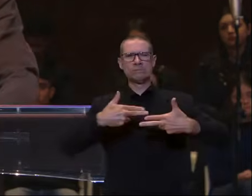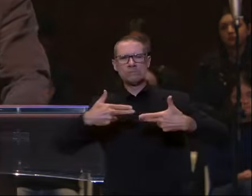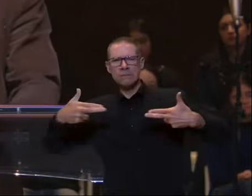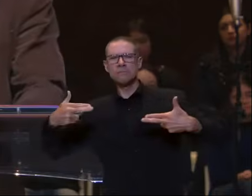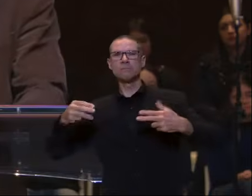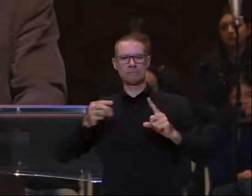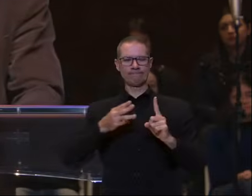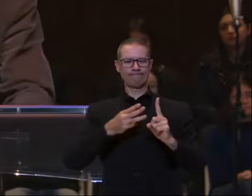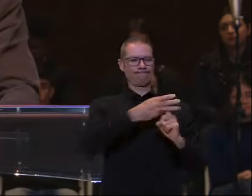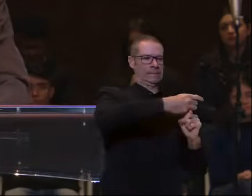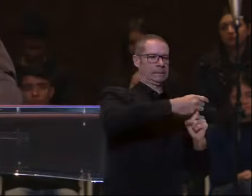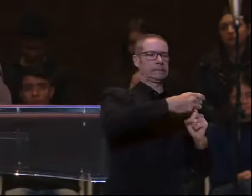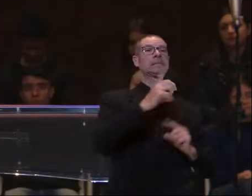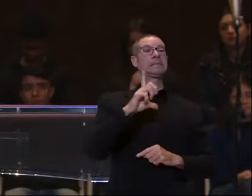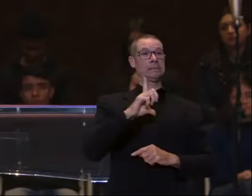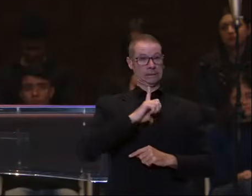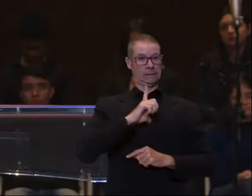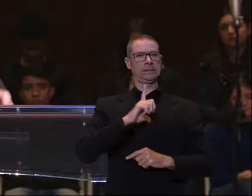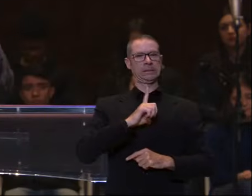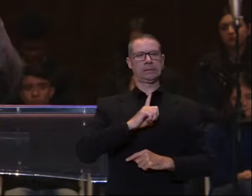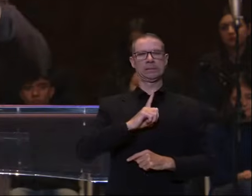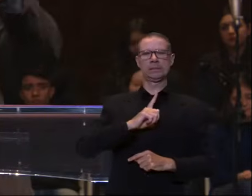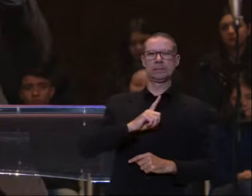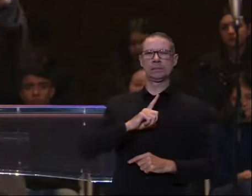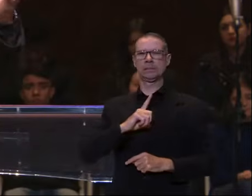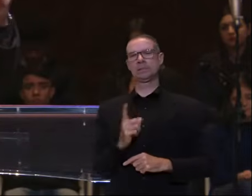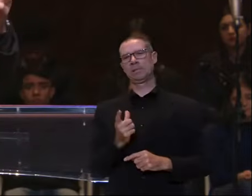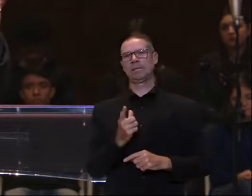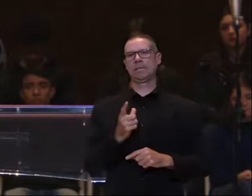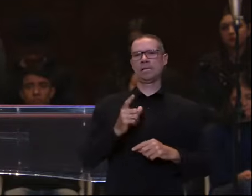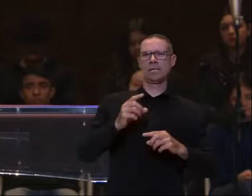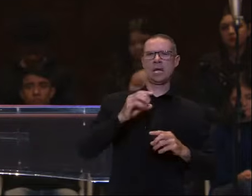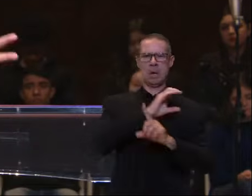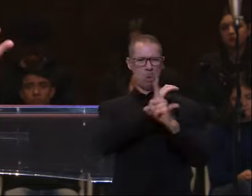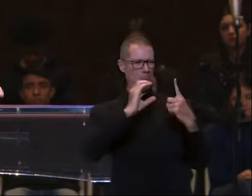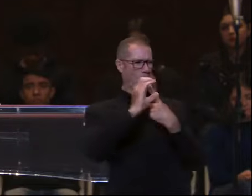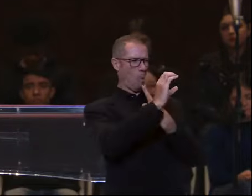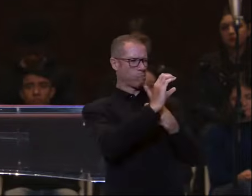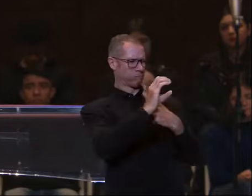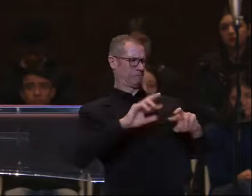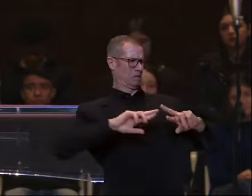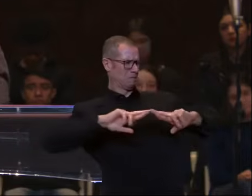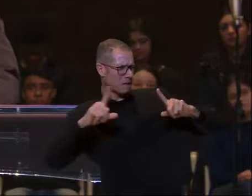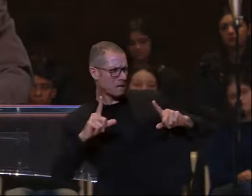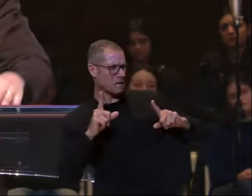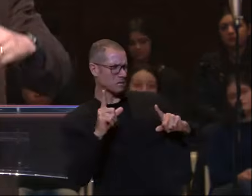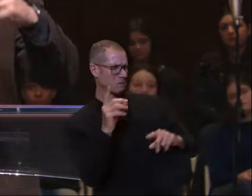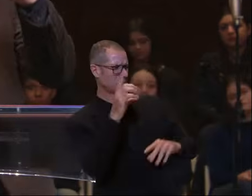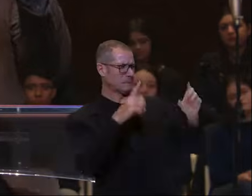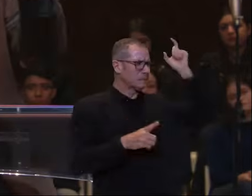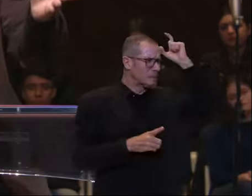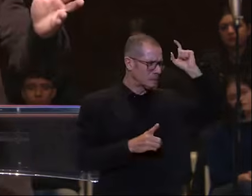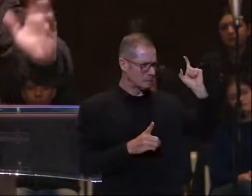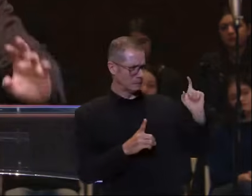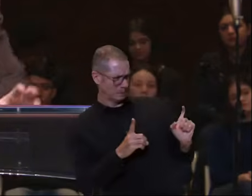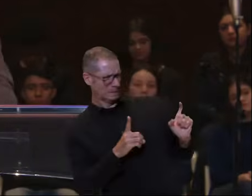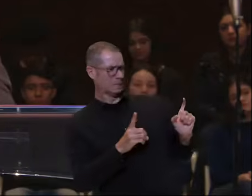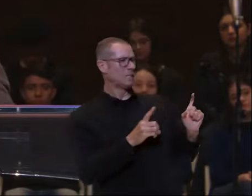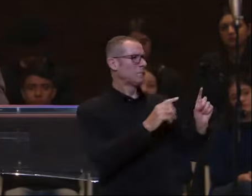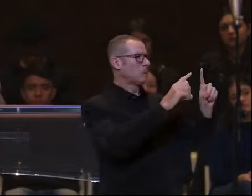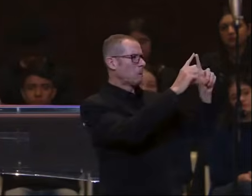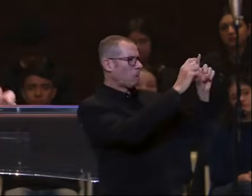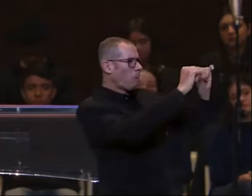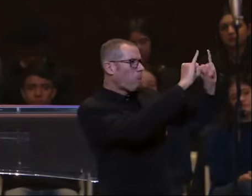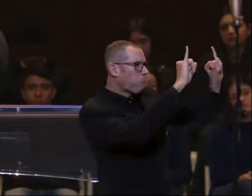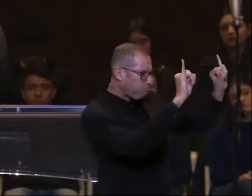tinham cerimônias e rituais místicos, demoníacos. Você vai ter lá o culto de Dionísio,